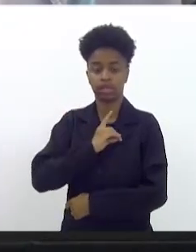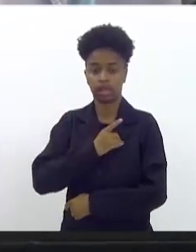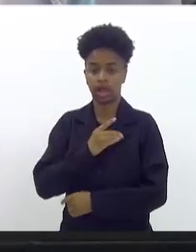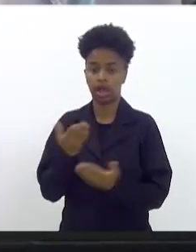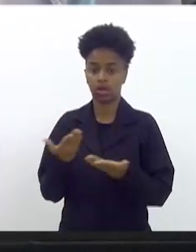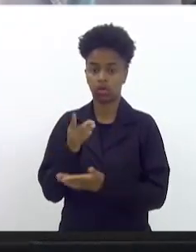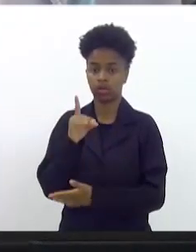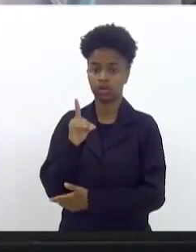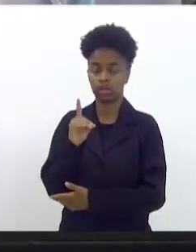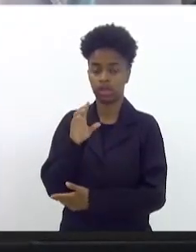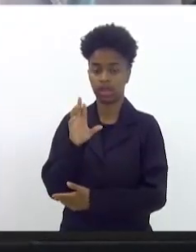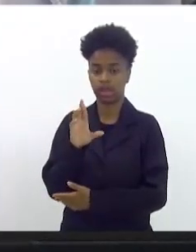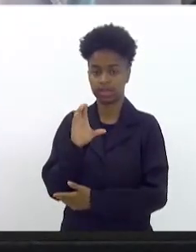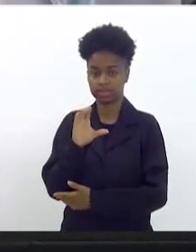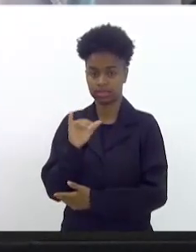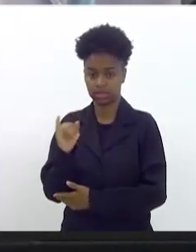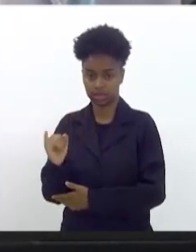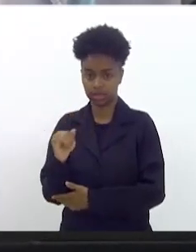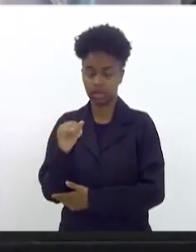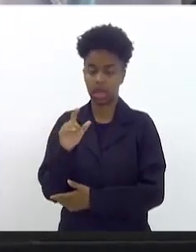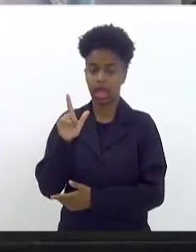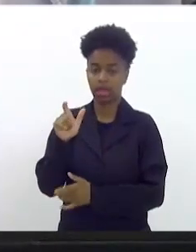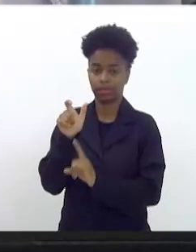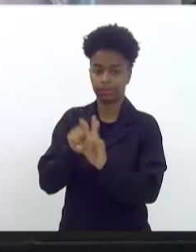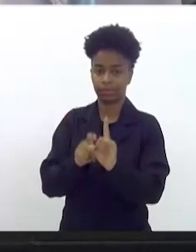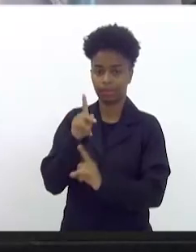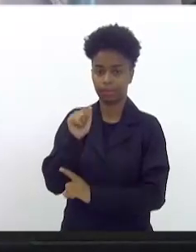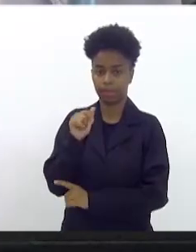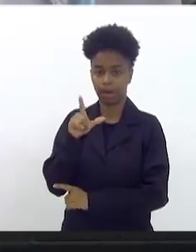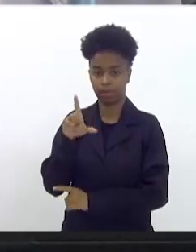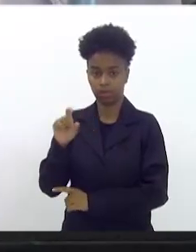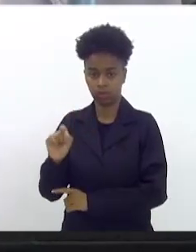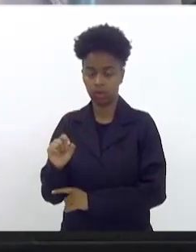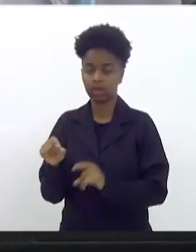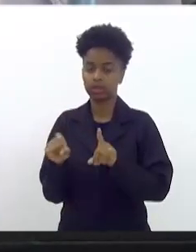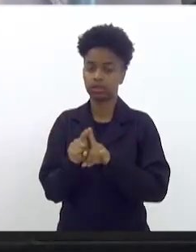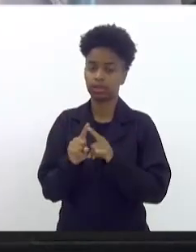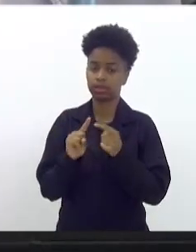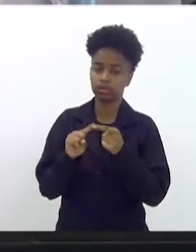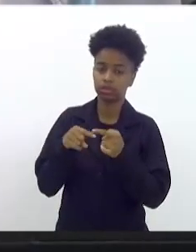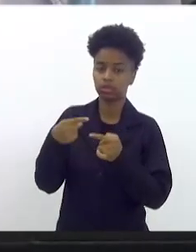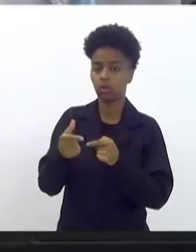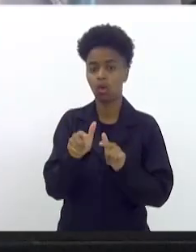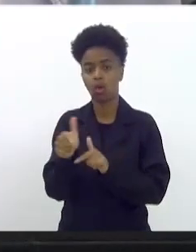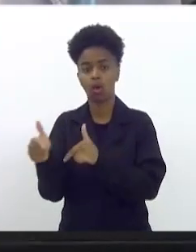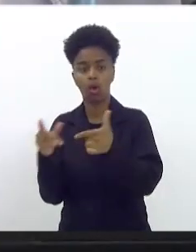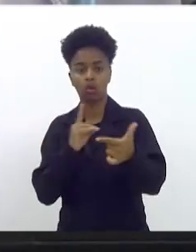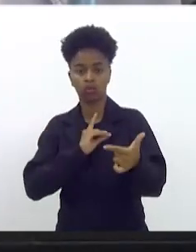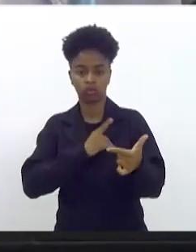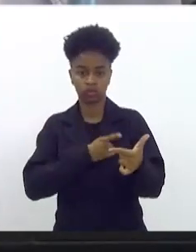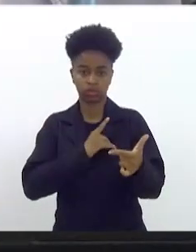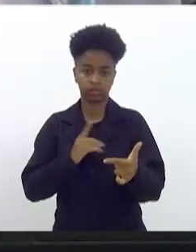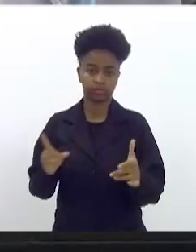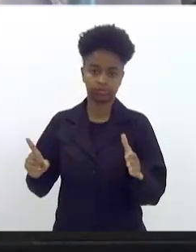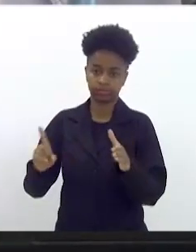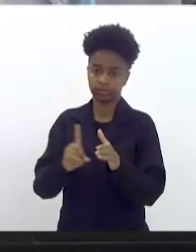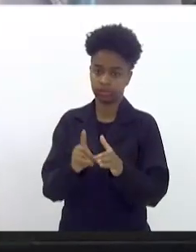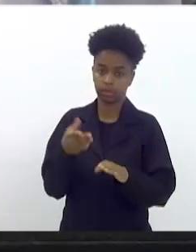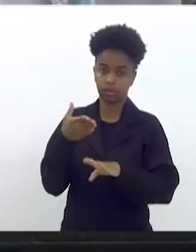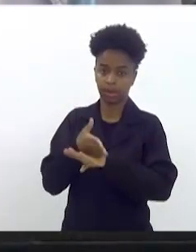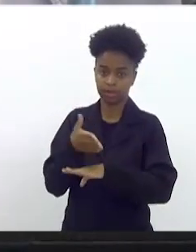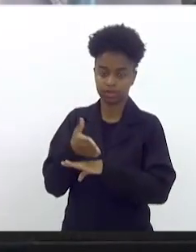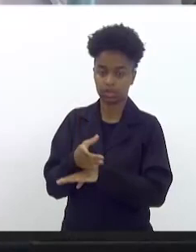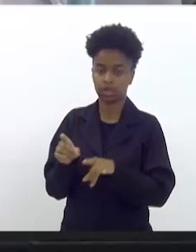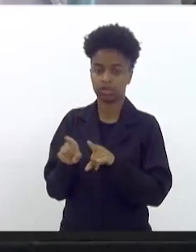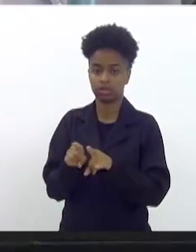DRCI, Dr. Pablo Sartori. Vamos ouvir também outros delegados que participaram da